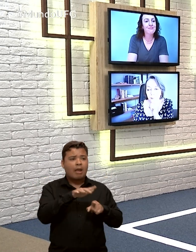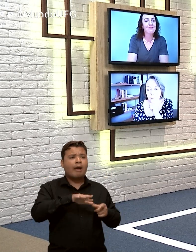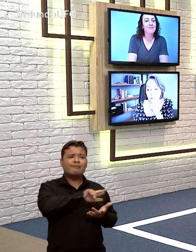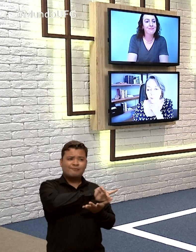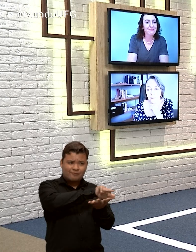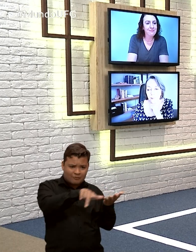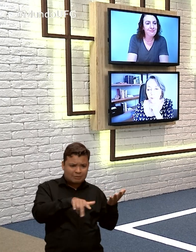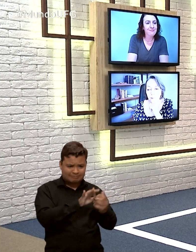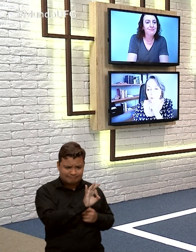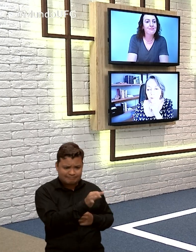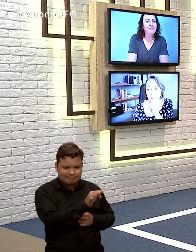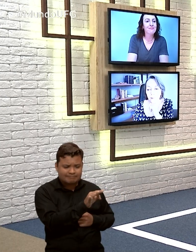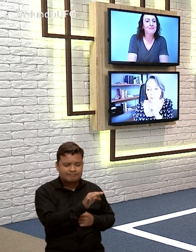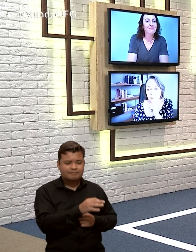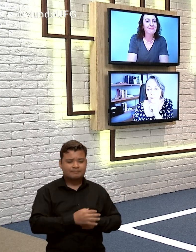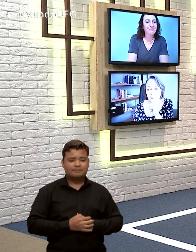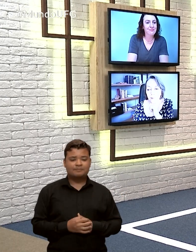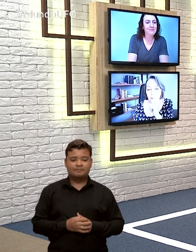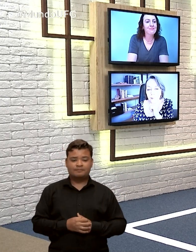espaços.